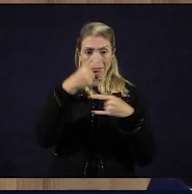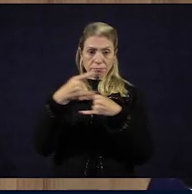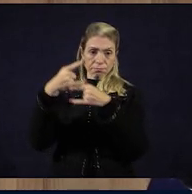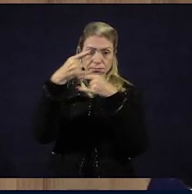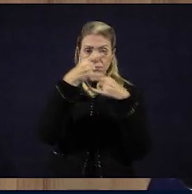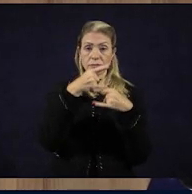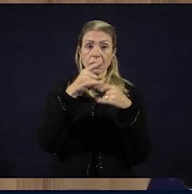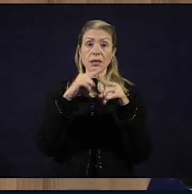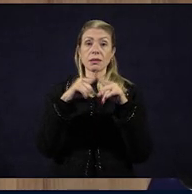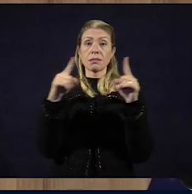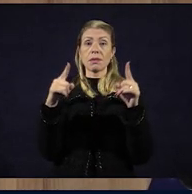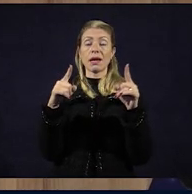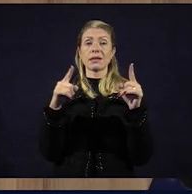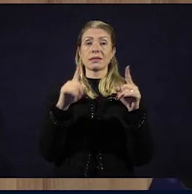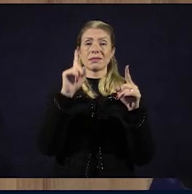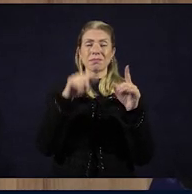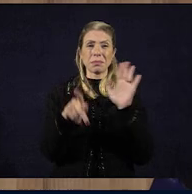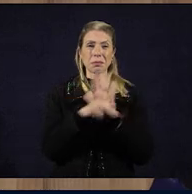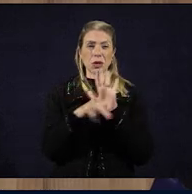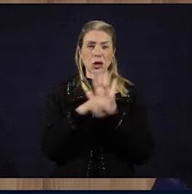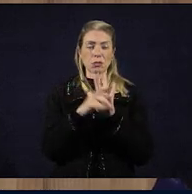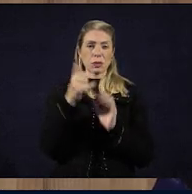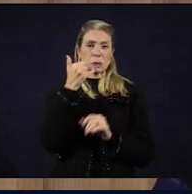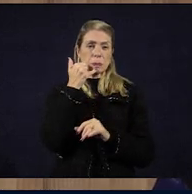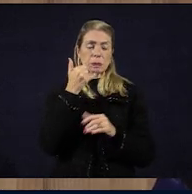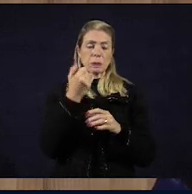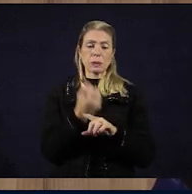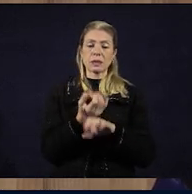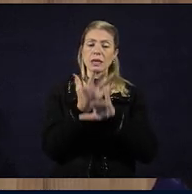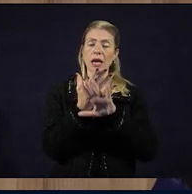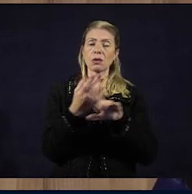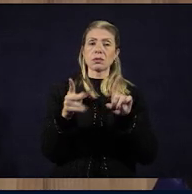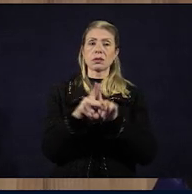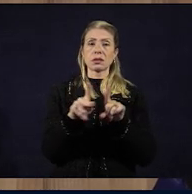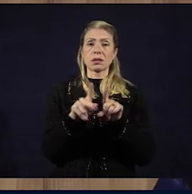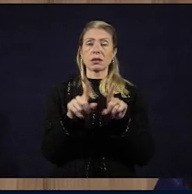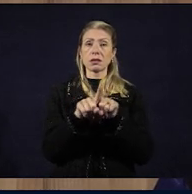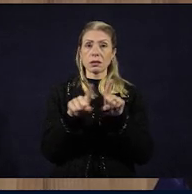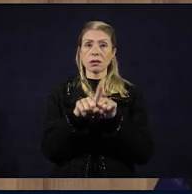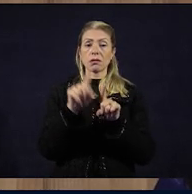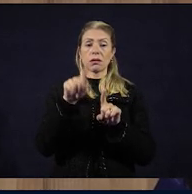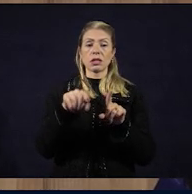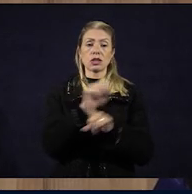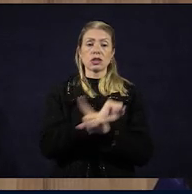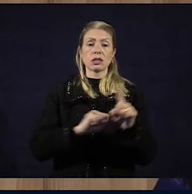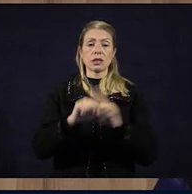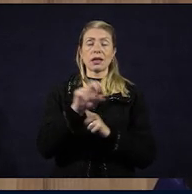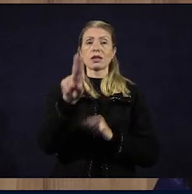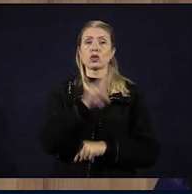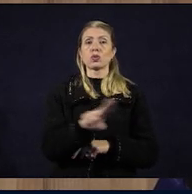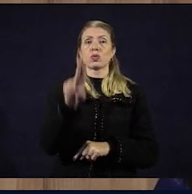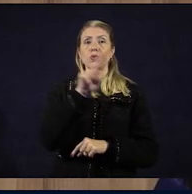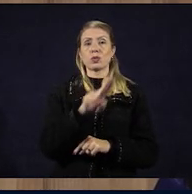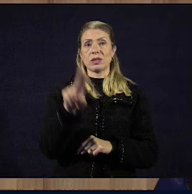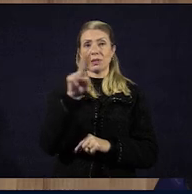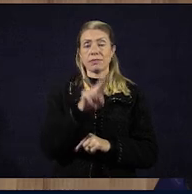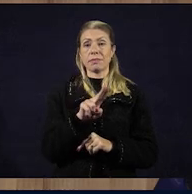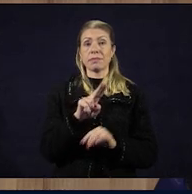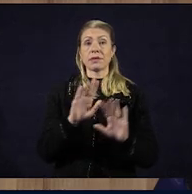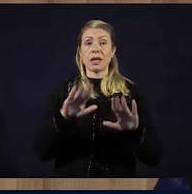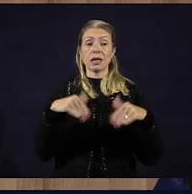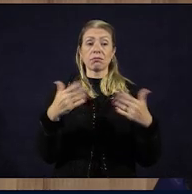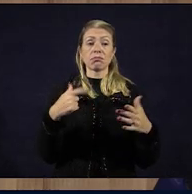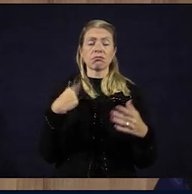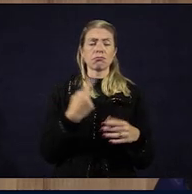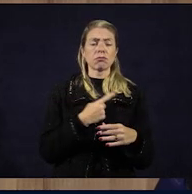ele foi o setor transversal foi o setor que funcionou para toda a sociedade e ali a gente fez um